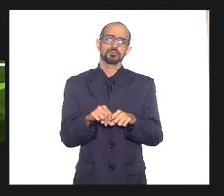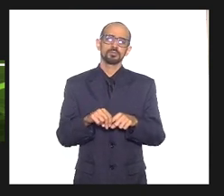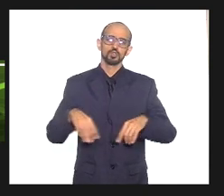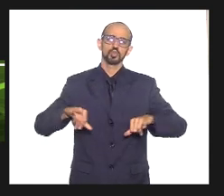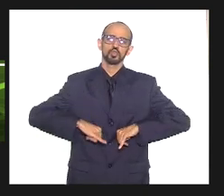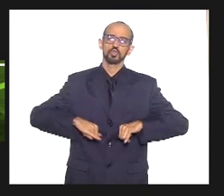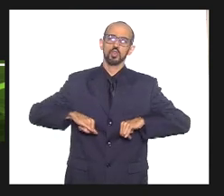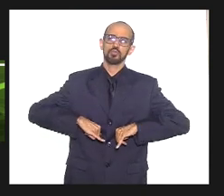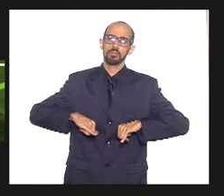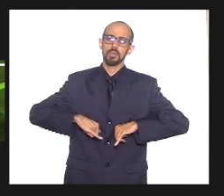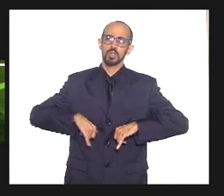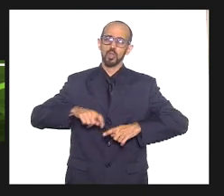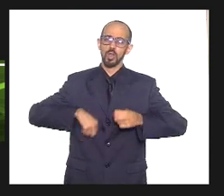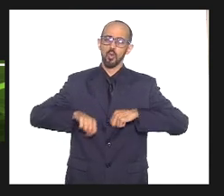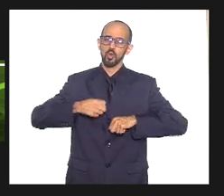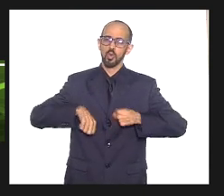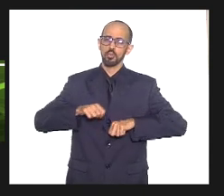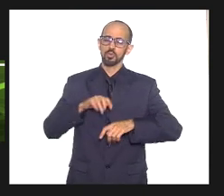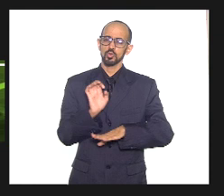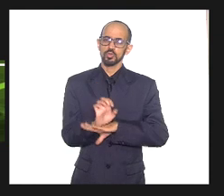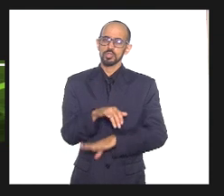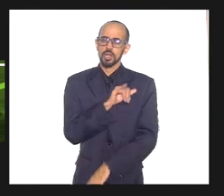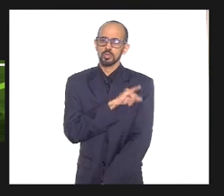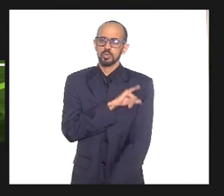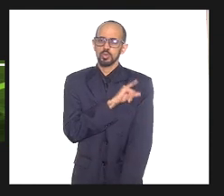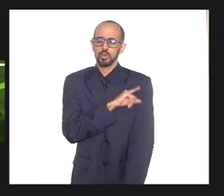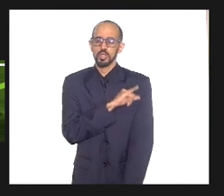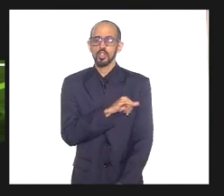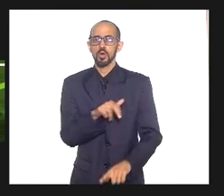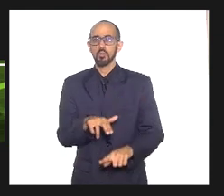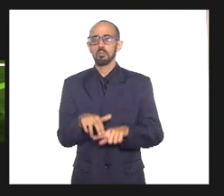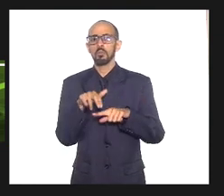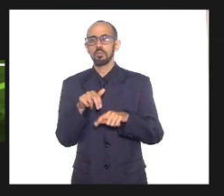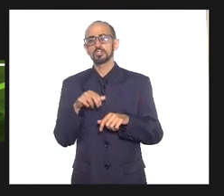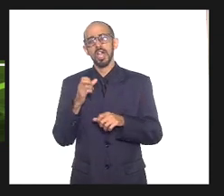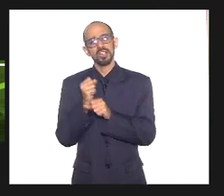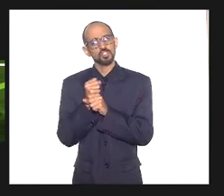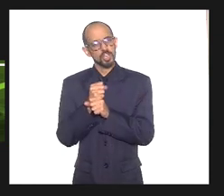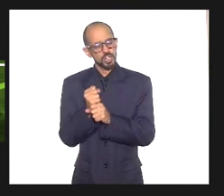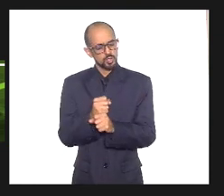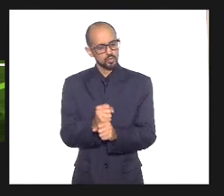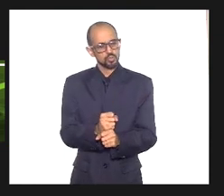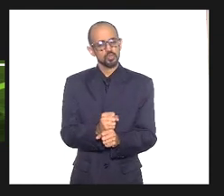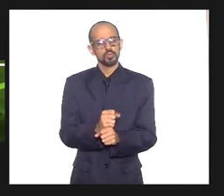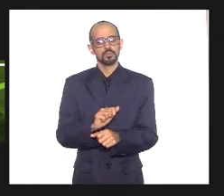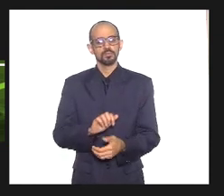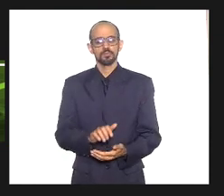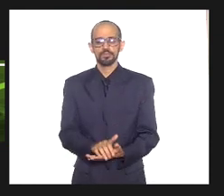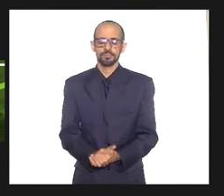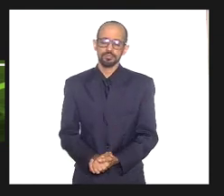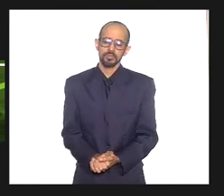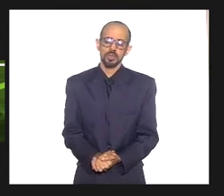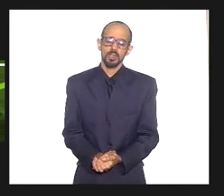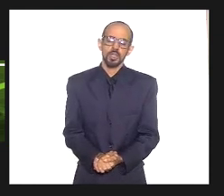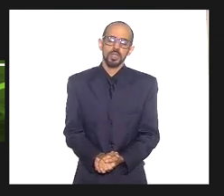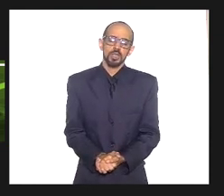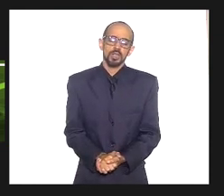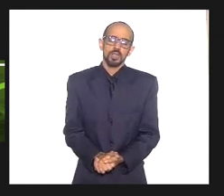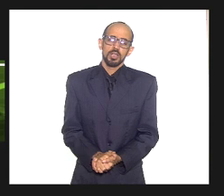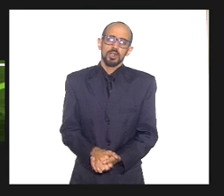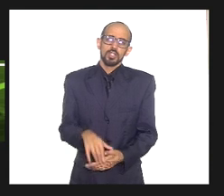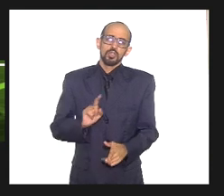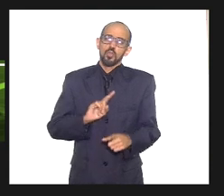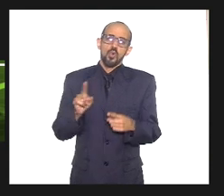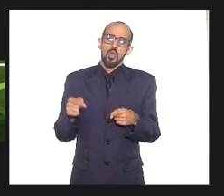penúria econômica que o Estado sofre há alguns anos, e o objetivo, na realidade,